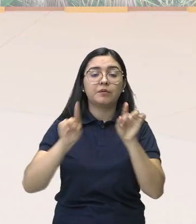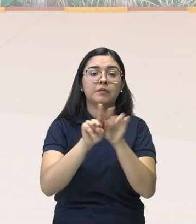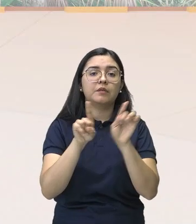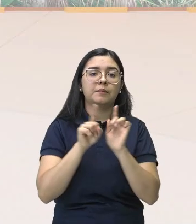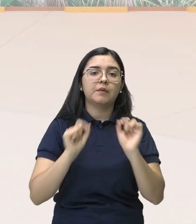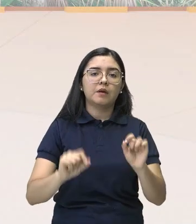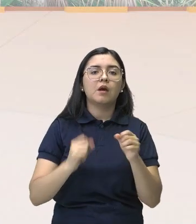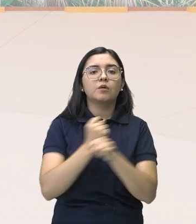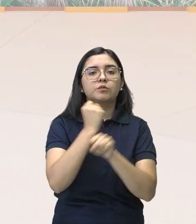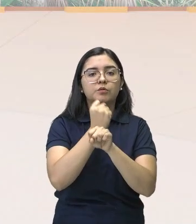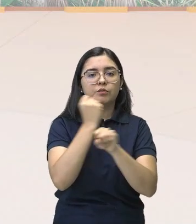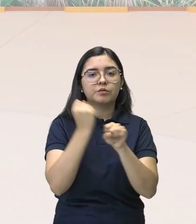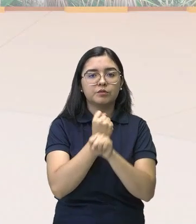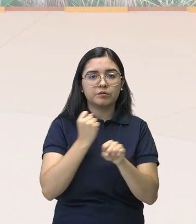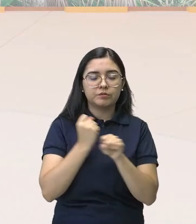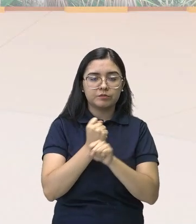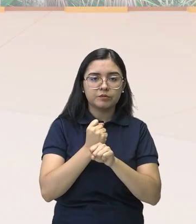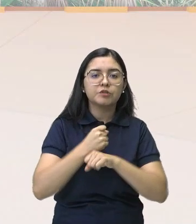a construção de